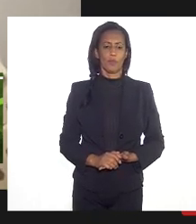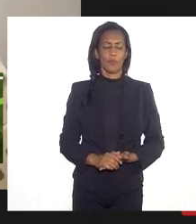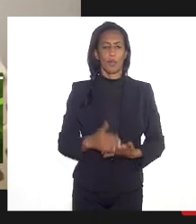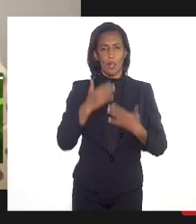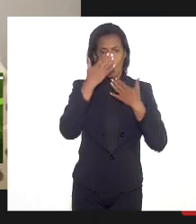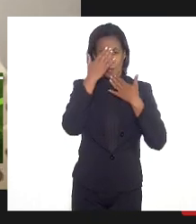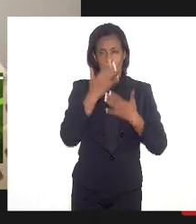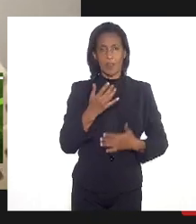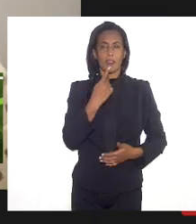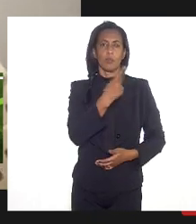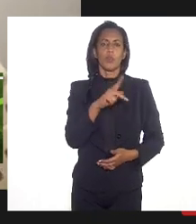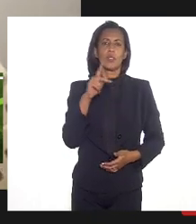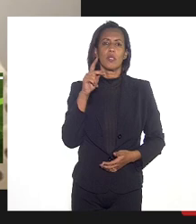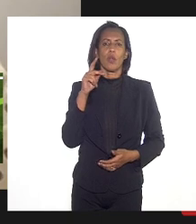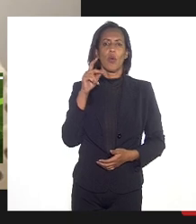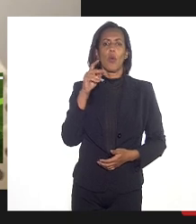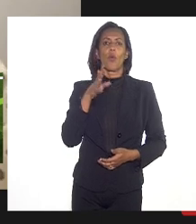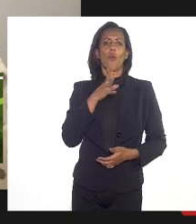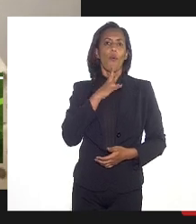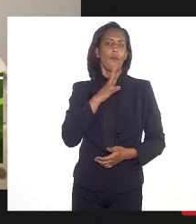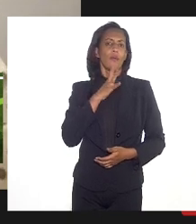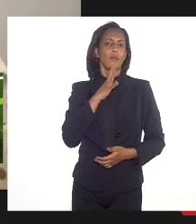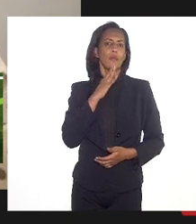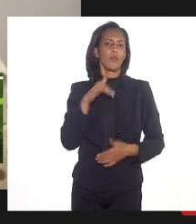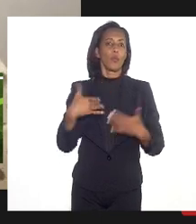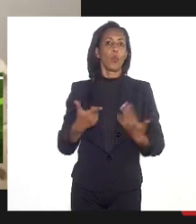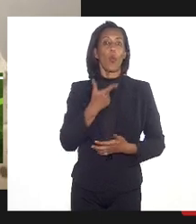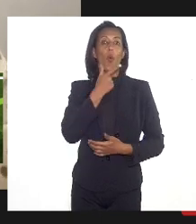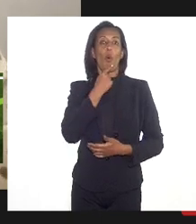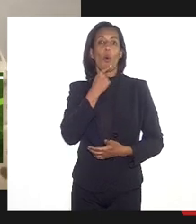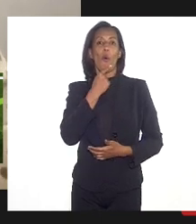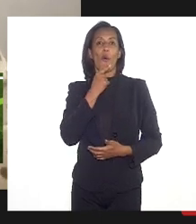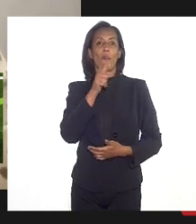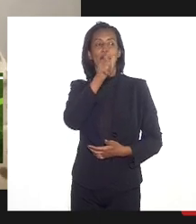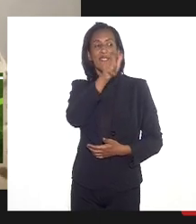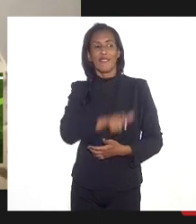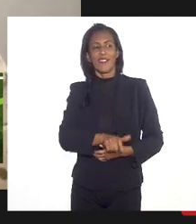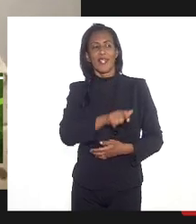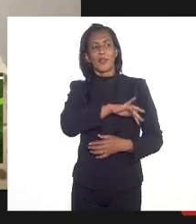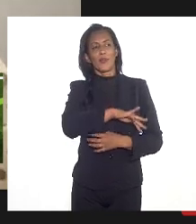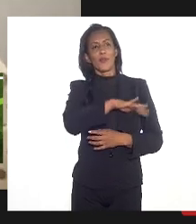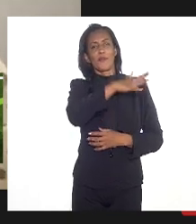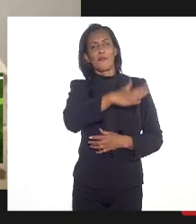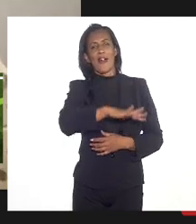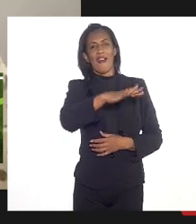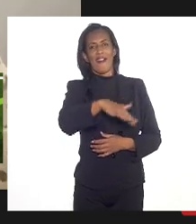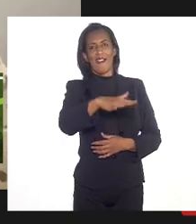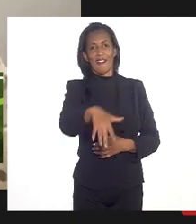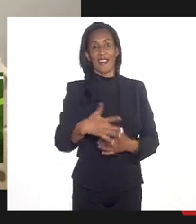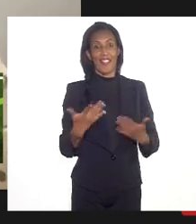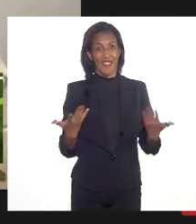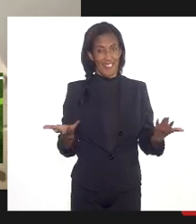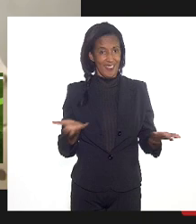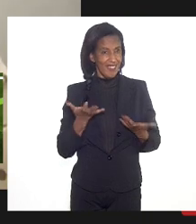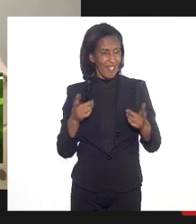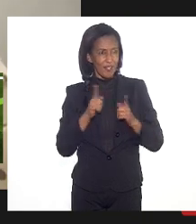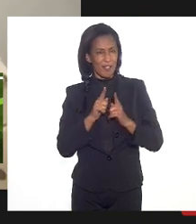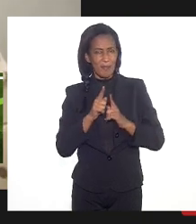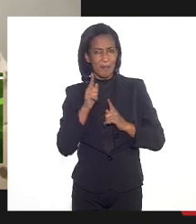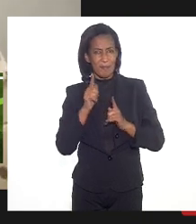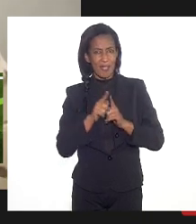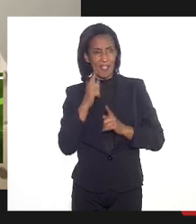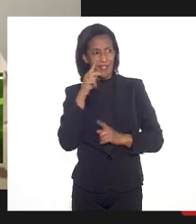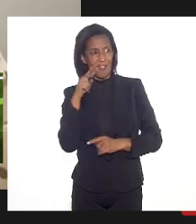com seu conhecimento aí enquanto homem do mar. E quero aqui ressaltar a presença que acaba de